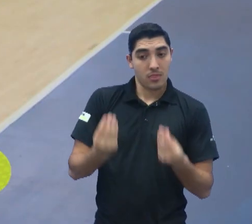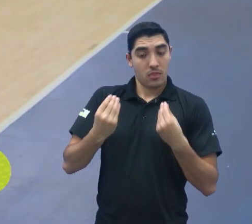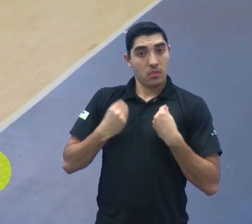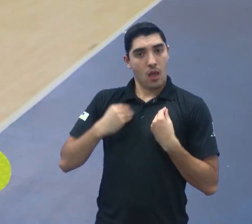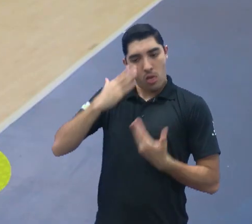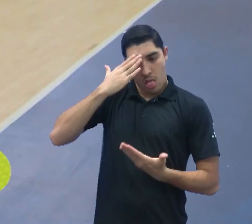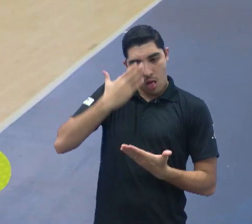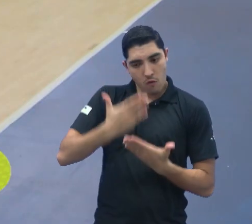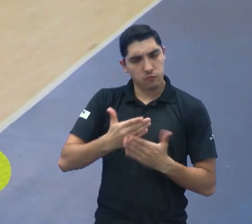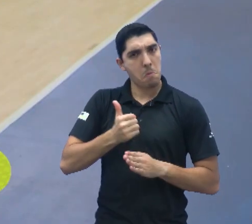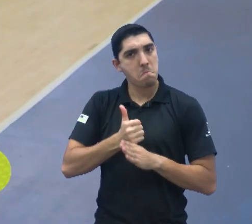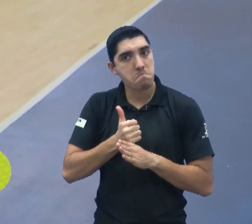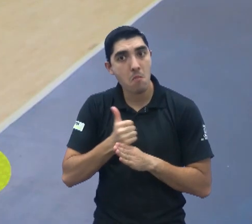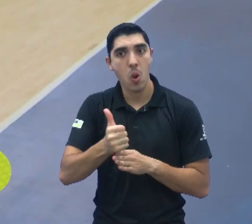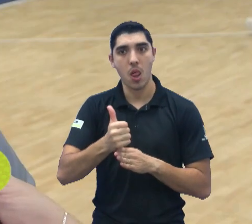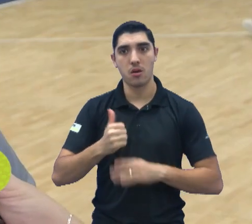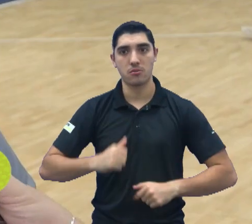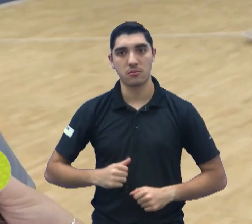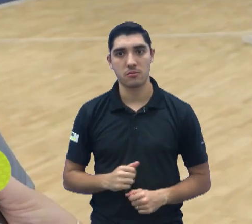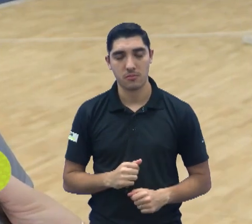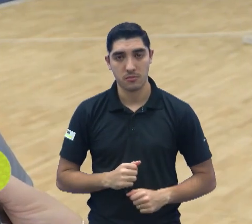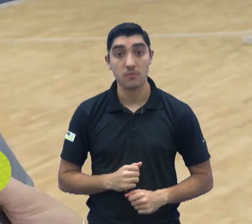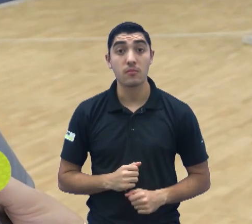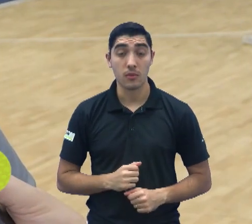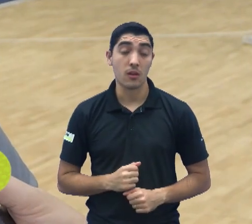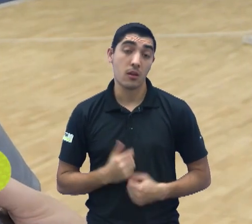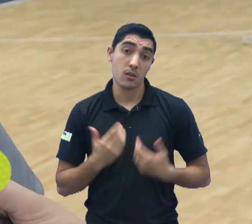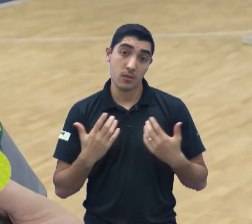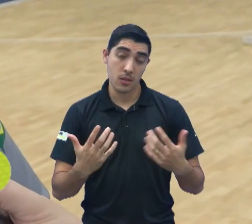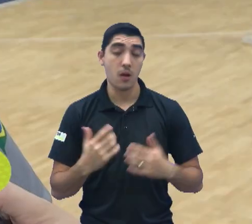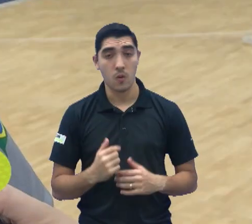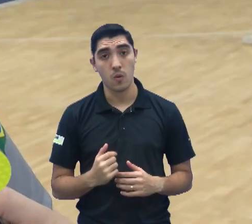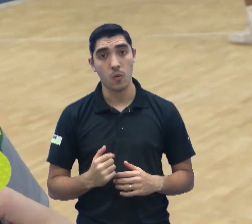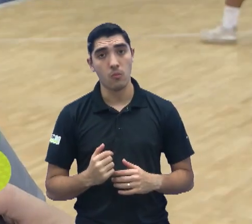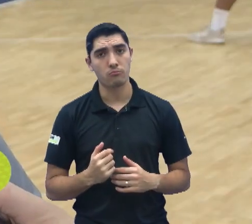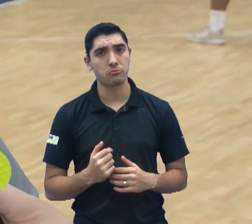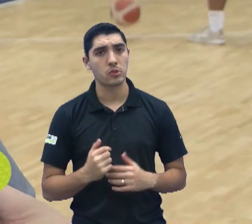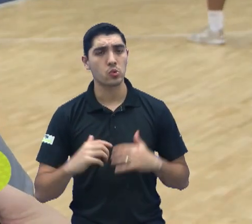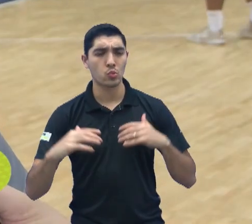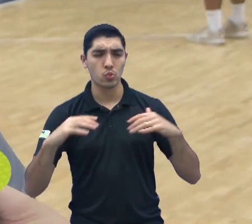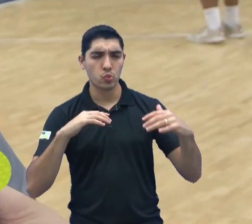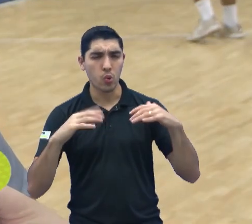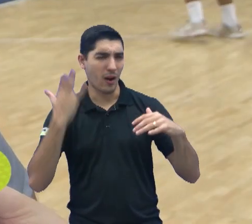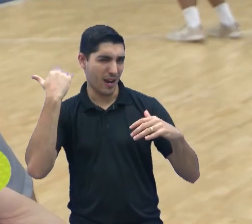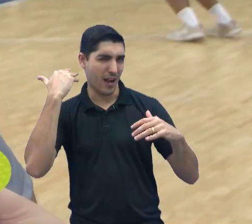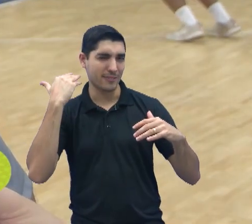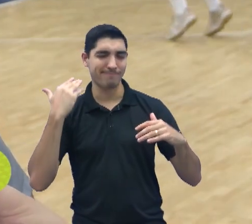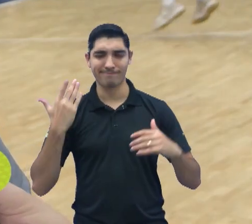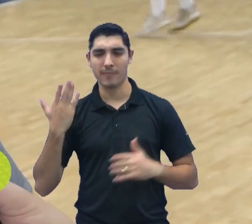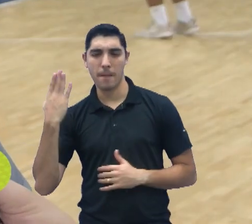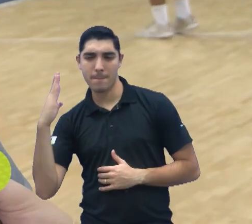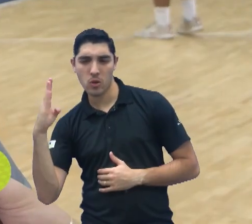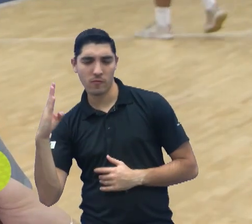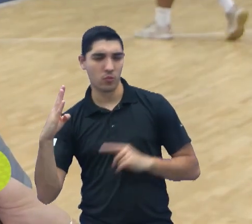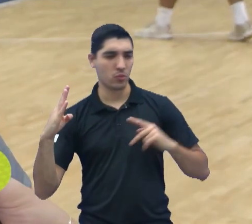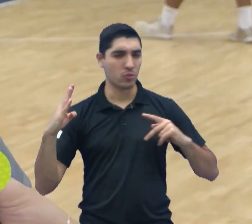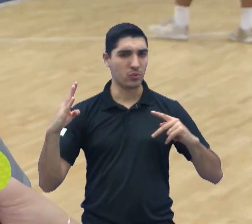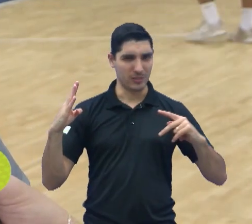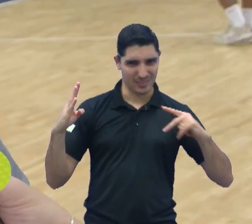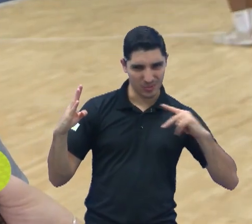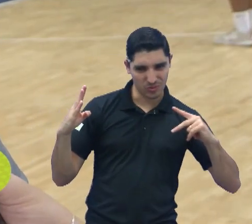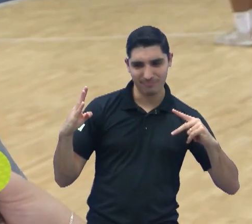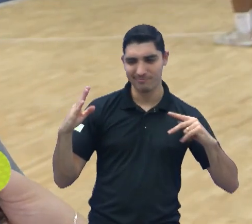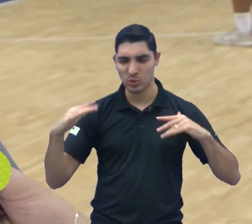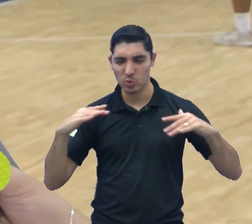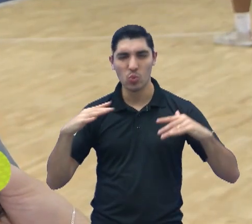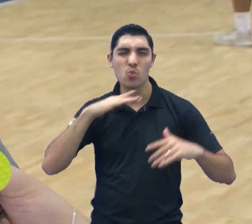jogos disputados dentro de casa. A gente tinha feito um jogo ruim com o Botafogo, né, e fomos contra o Flamengo numa